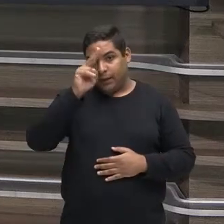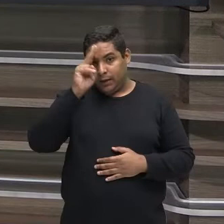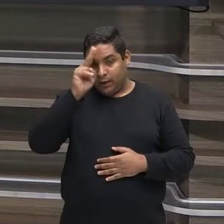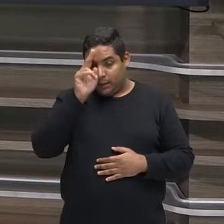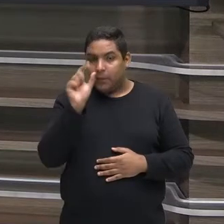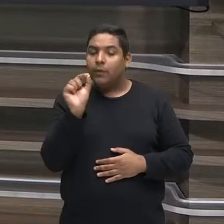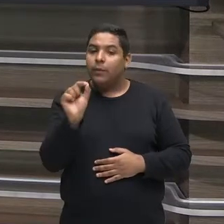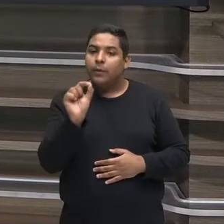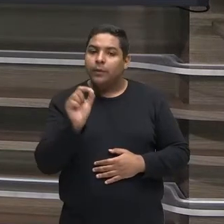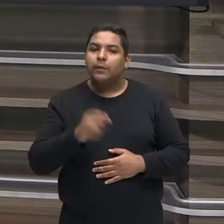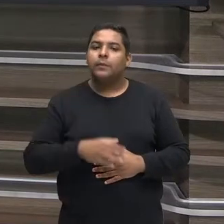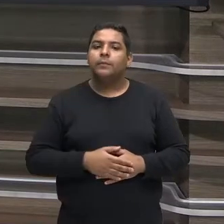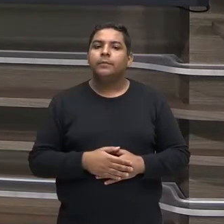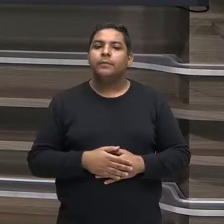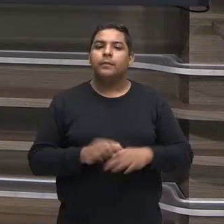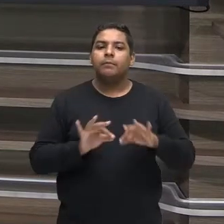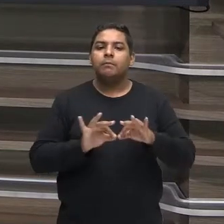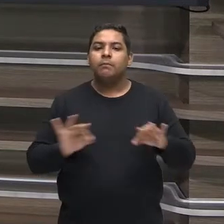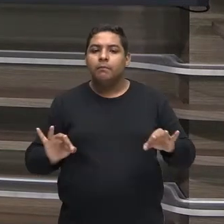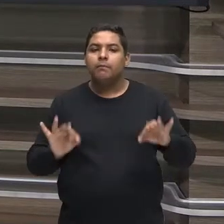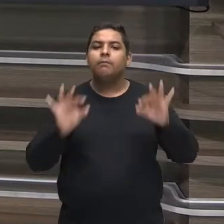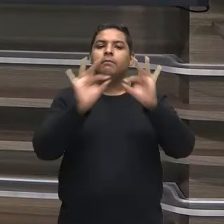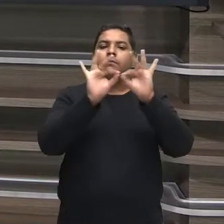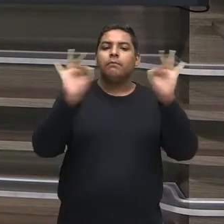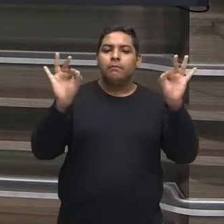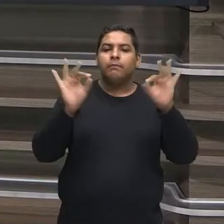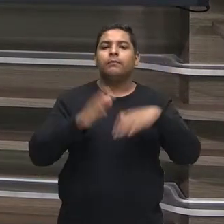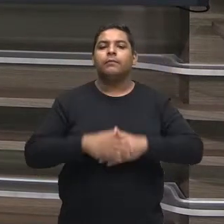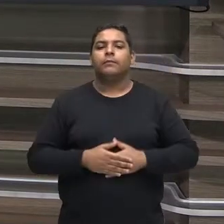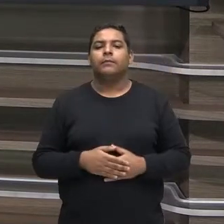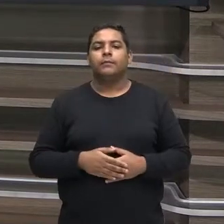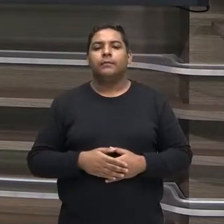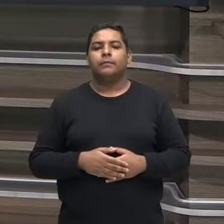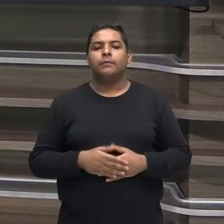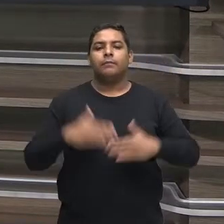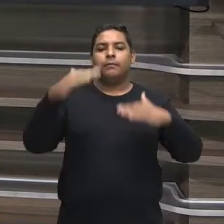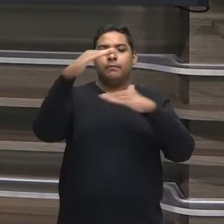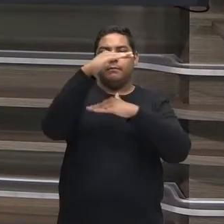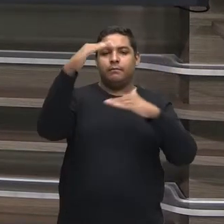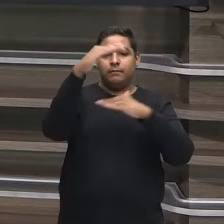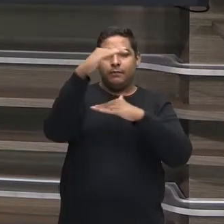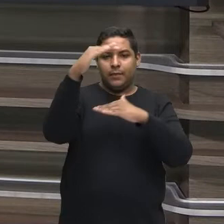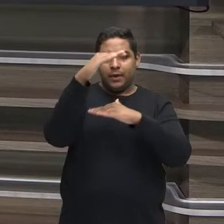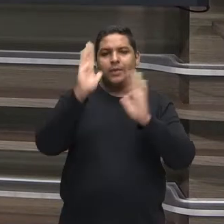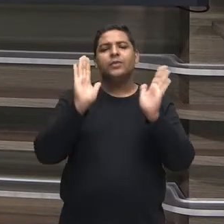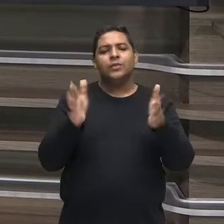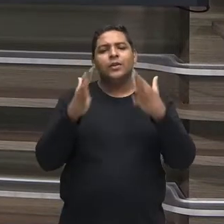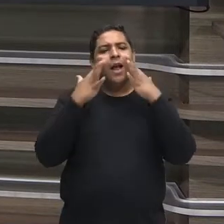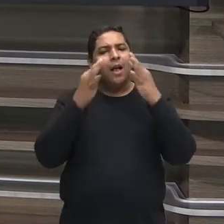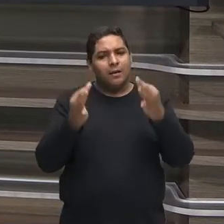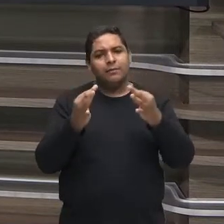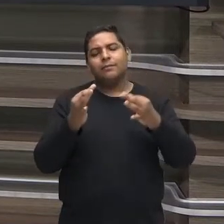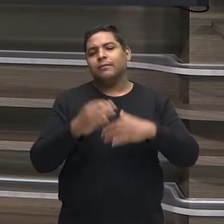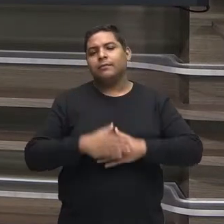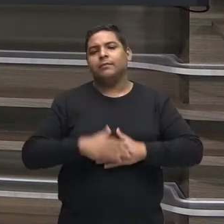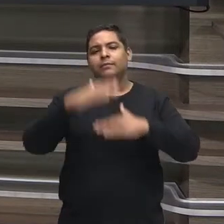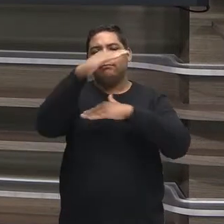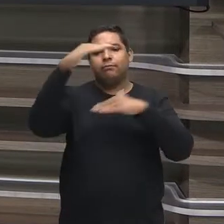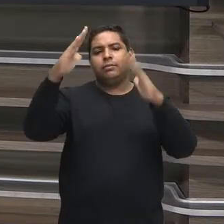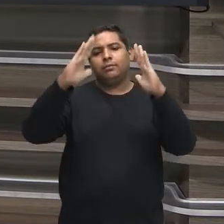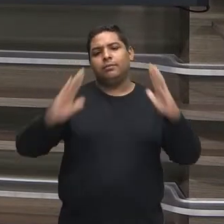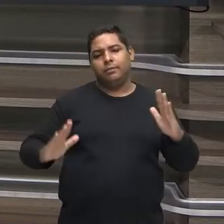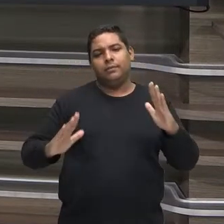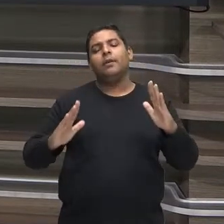que as bases, elas são os lados paralelos, porque o trapézio ele é